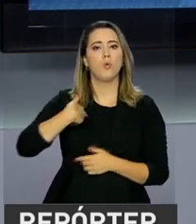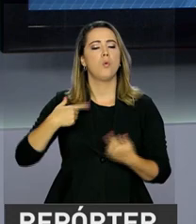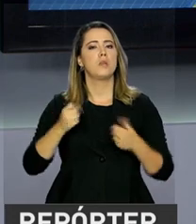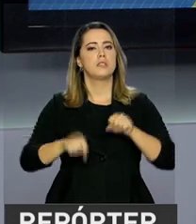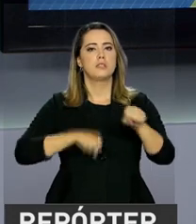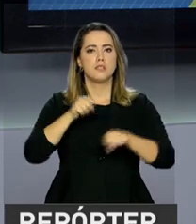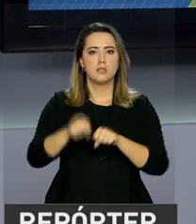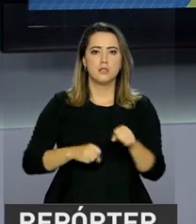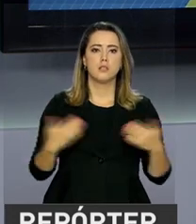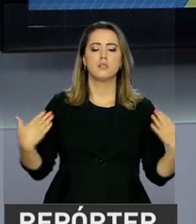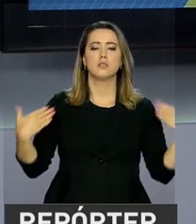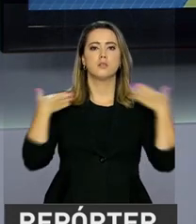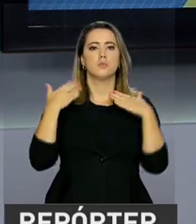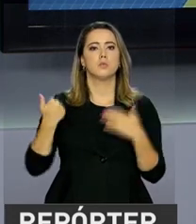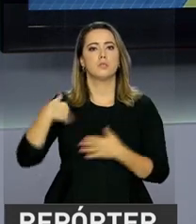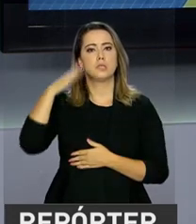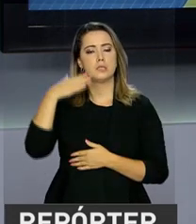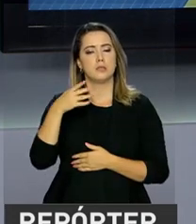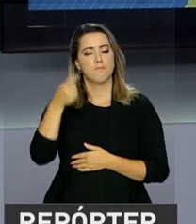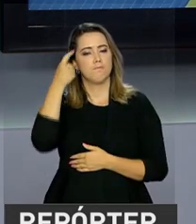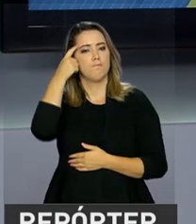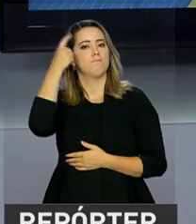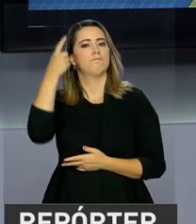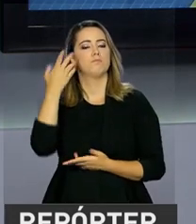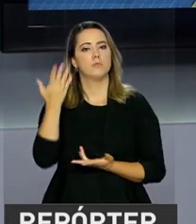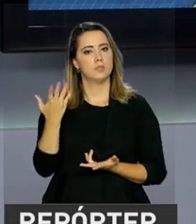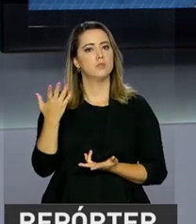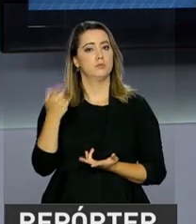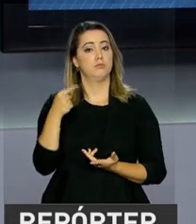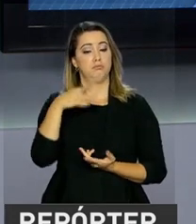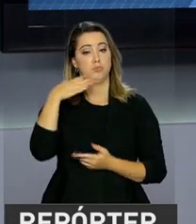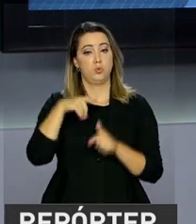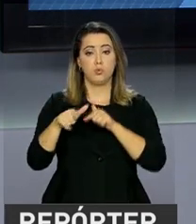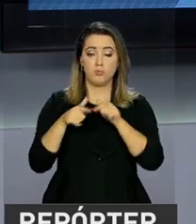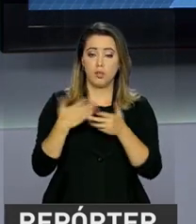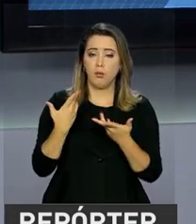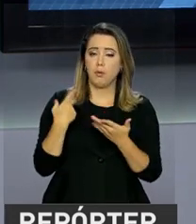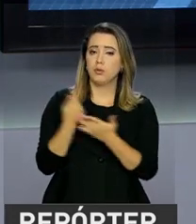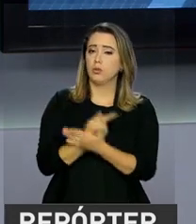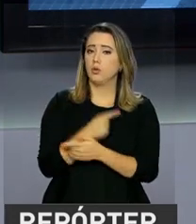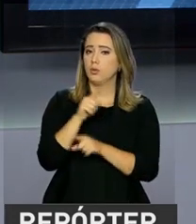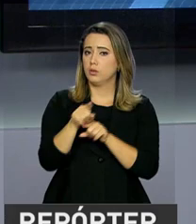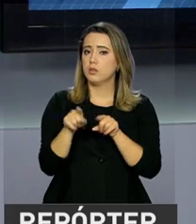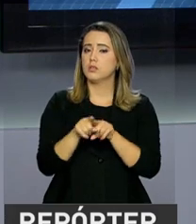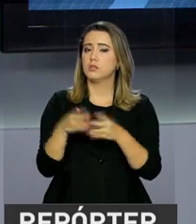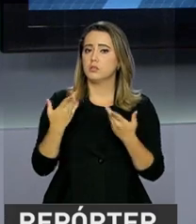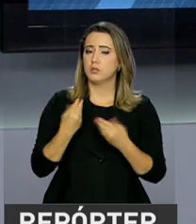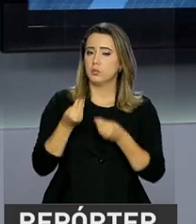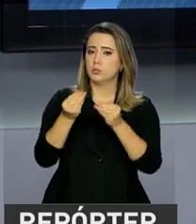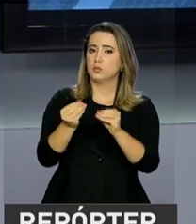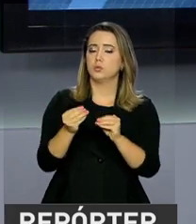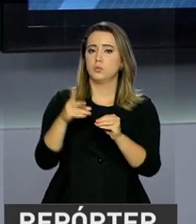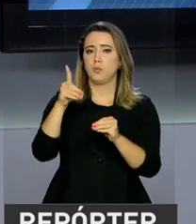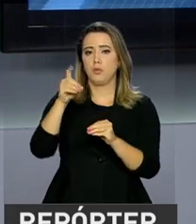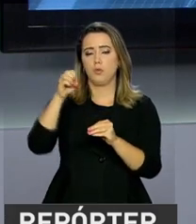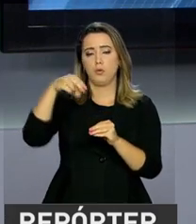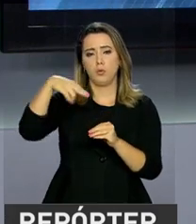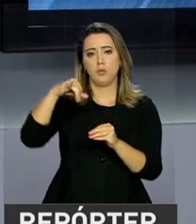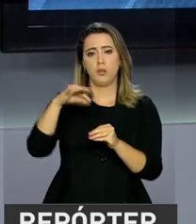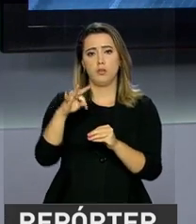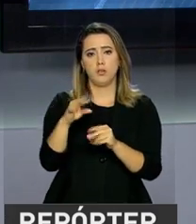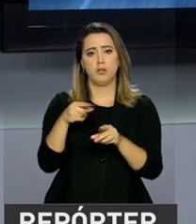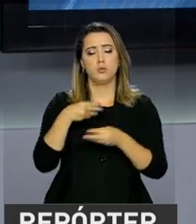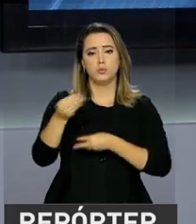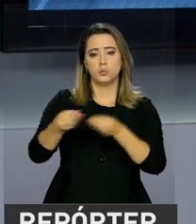mais conscientes de suas ações por isso o departamento nacional de trânsito repassou o material educativo ao ministério da educação